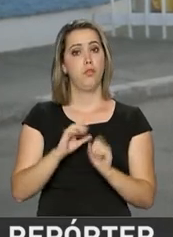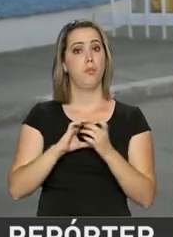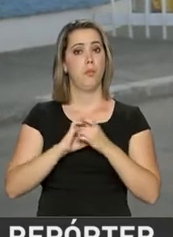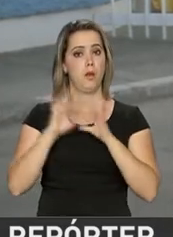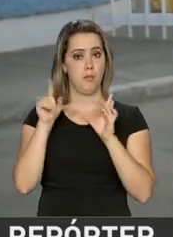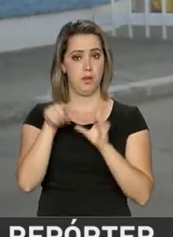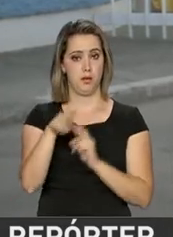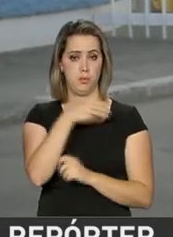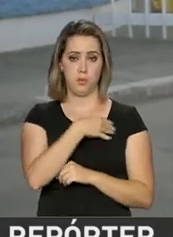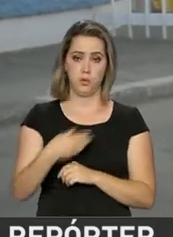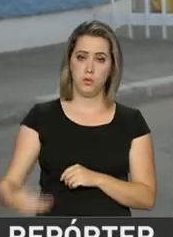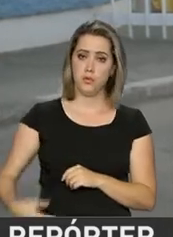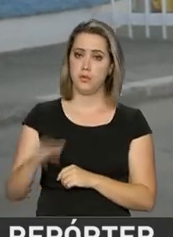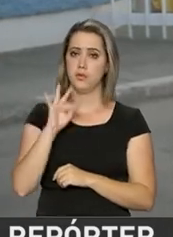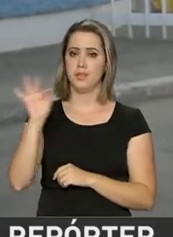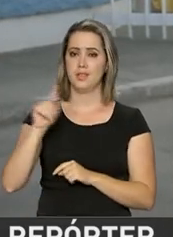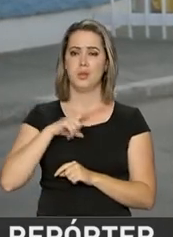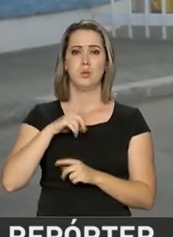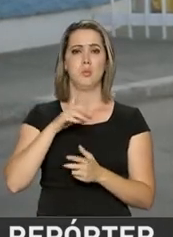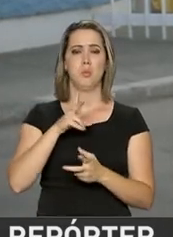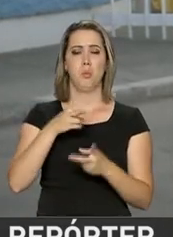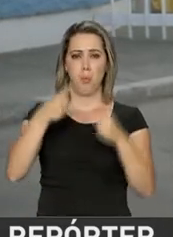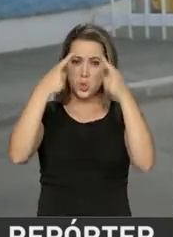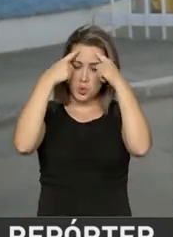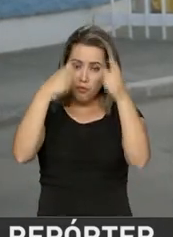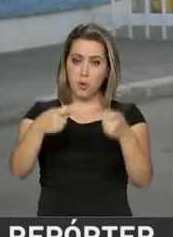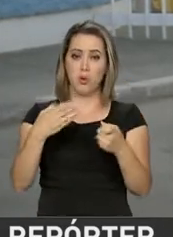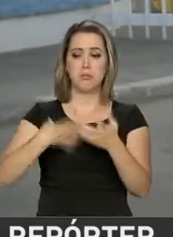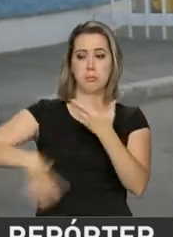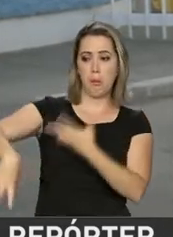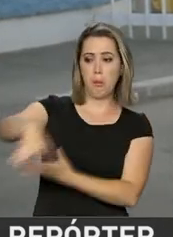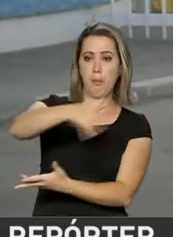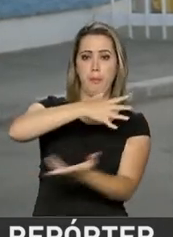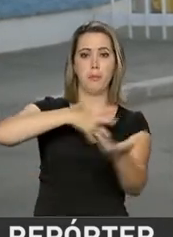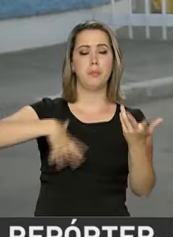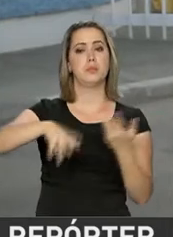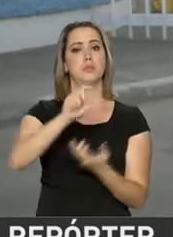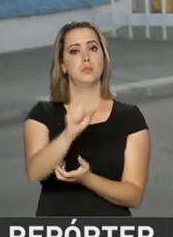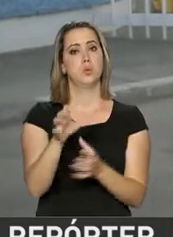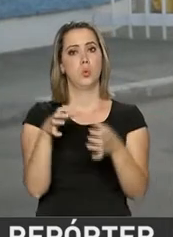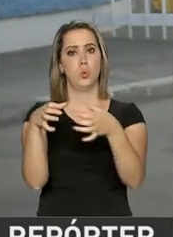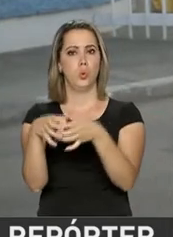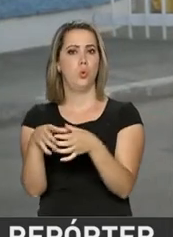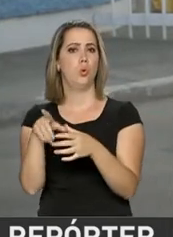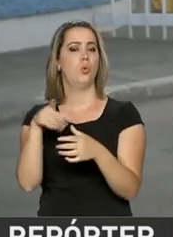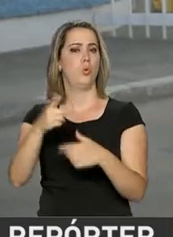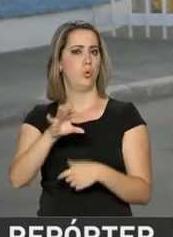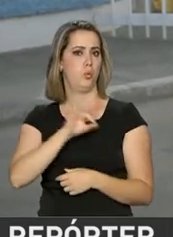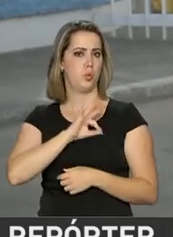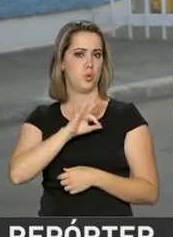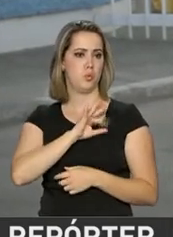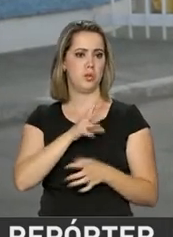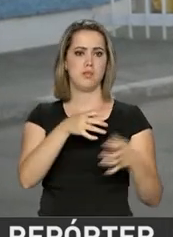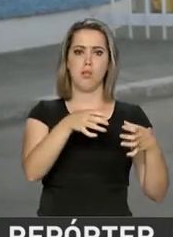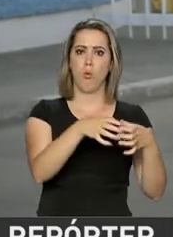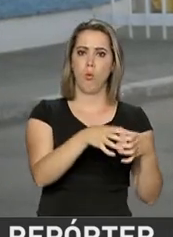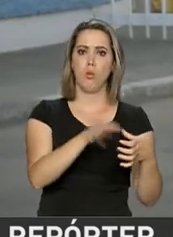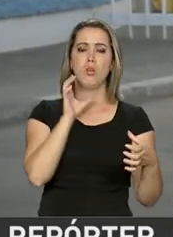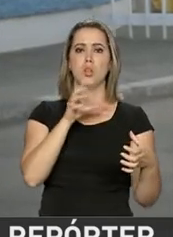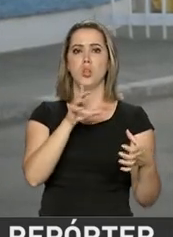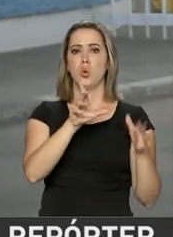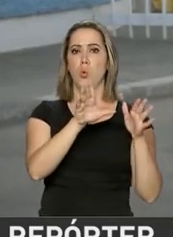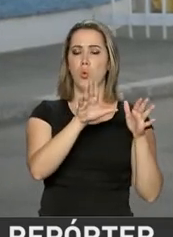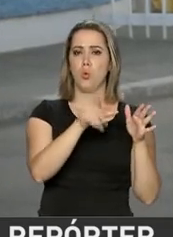semana, após uma onda de violência que tomou conta da cidade. Um conflito entre policiais militares e traficantes resultou